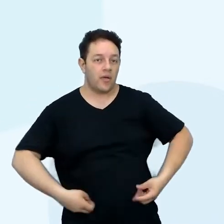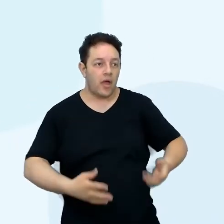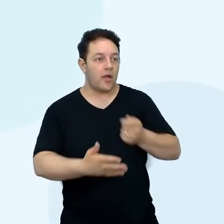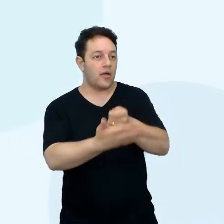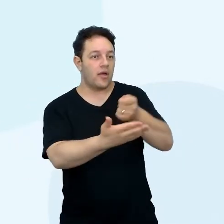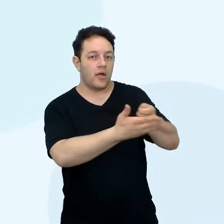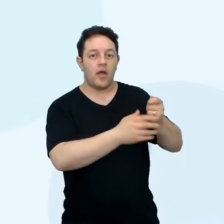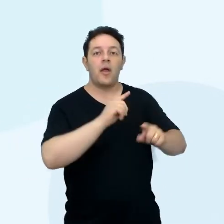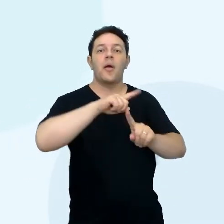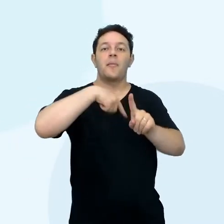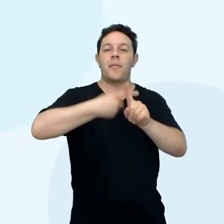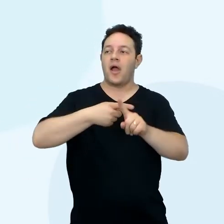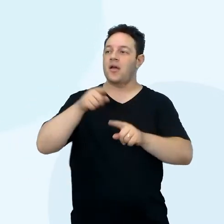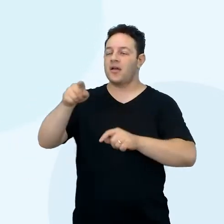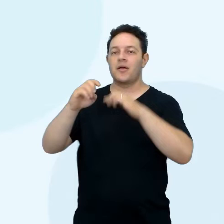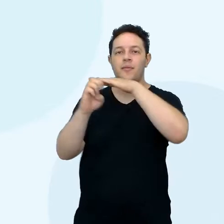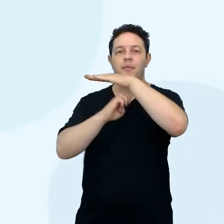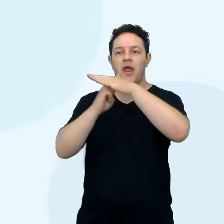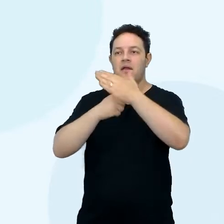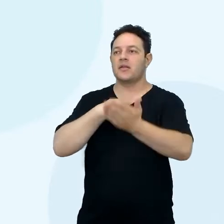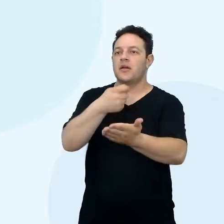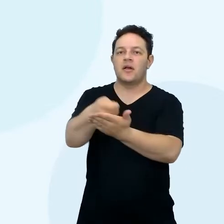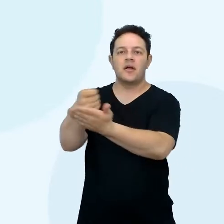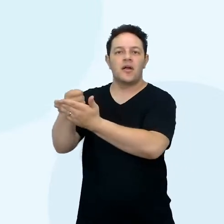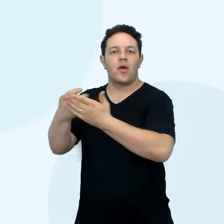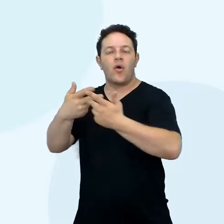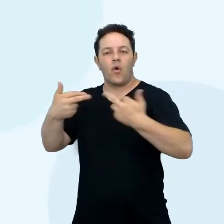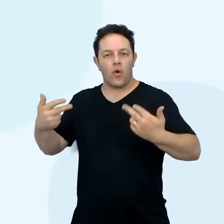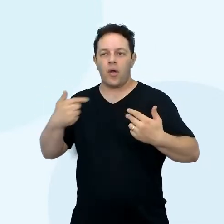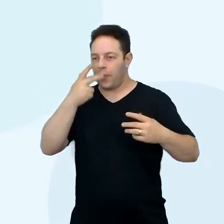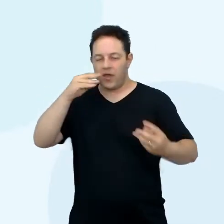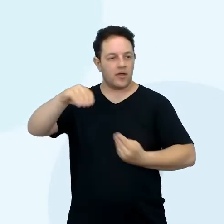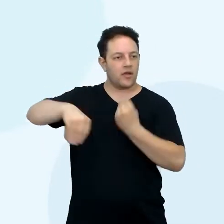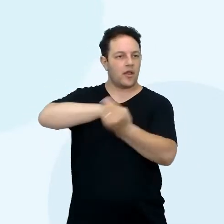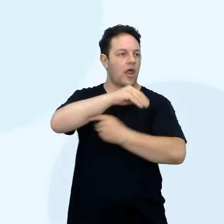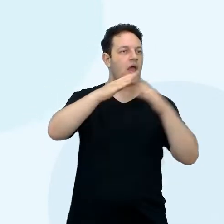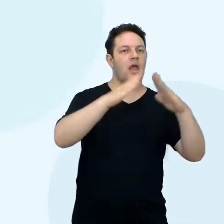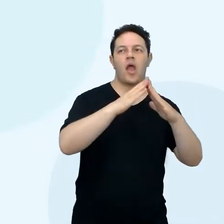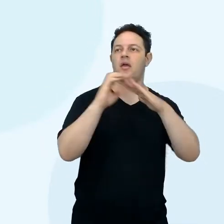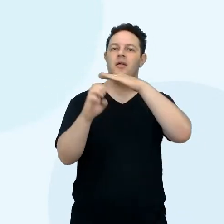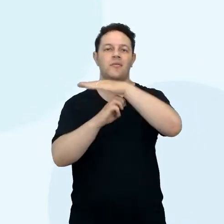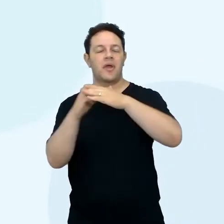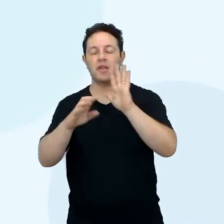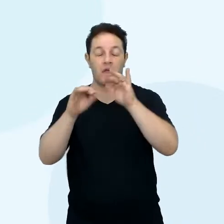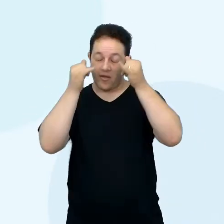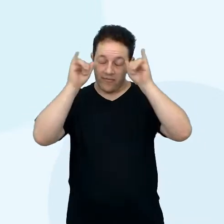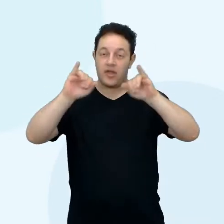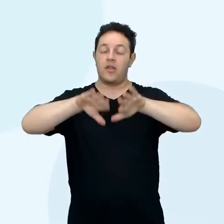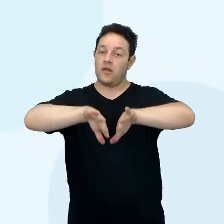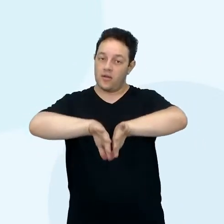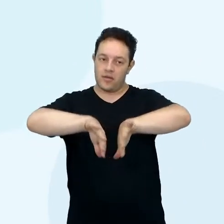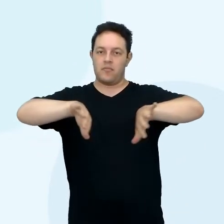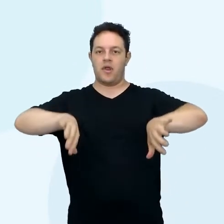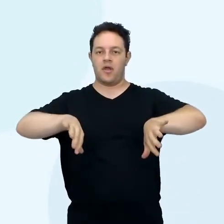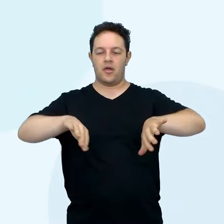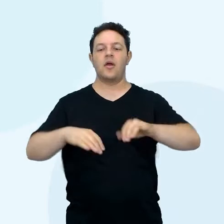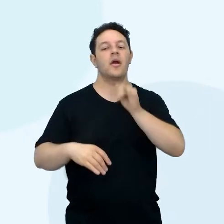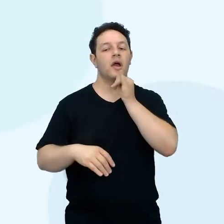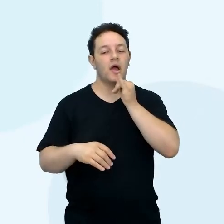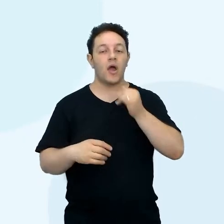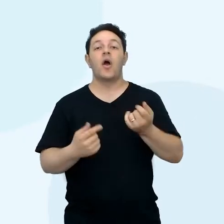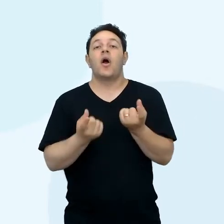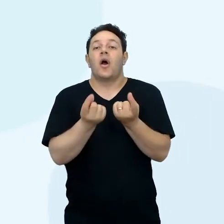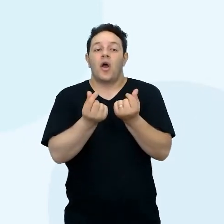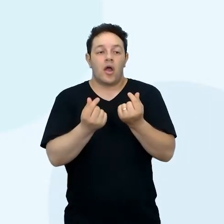despesas da empresa. Muitas empresas quebram justamente por esse problema. As planilhas de contas a pagar e receber e o fluxo de caixa